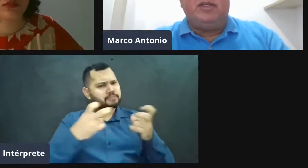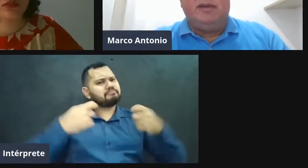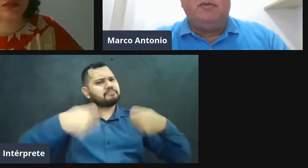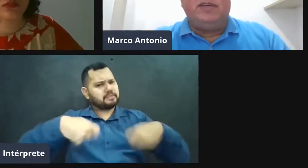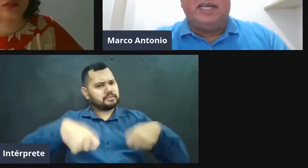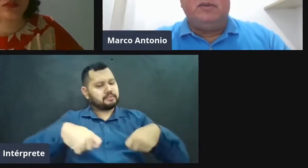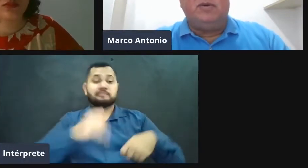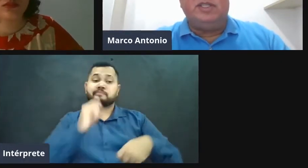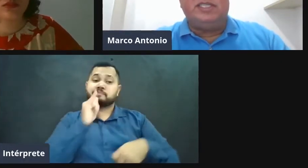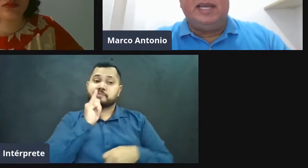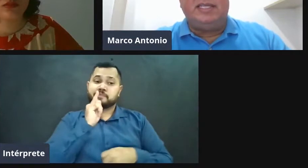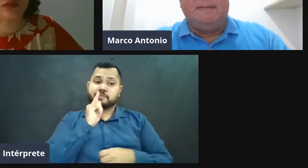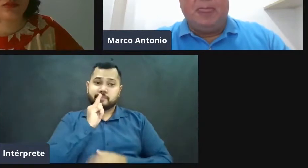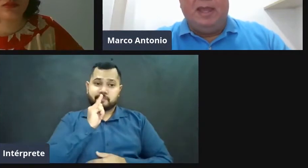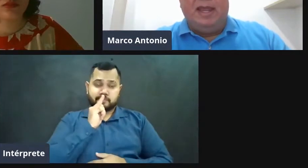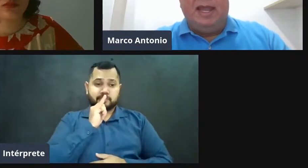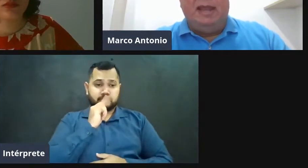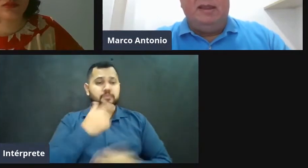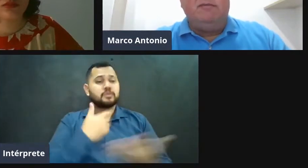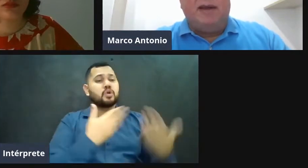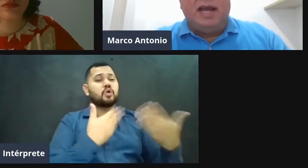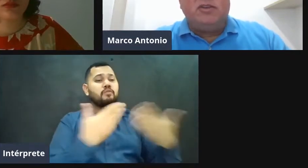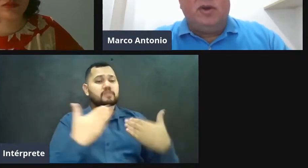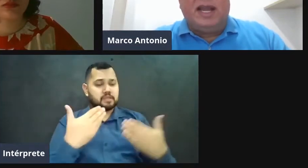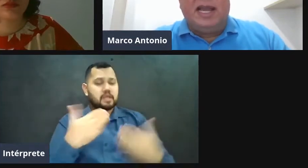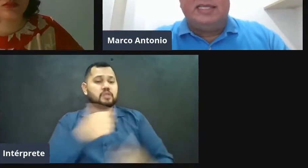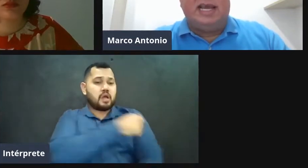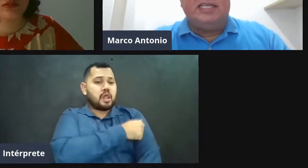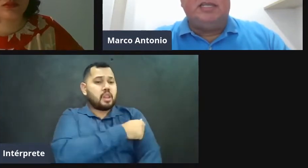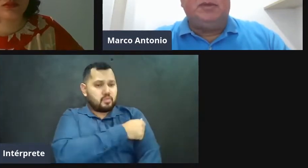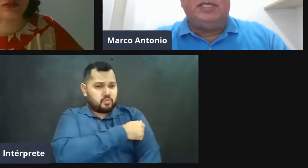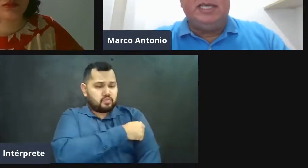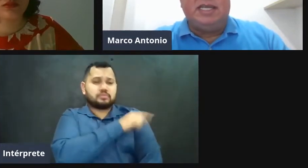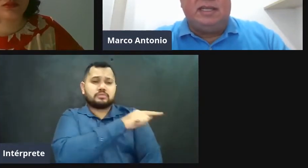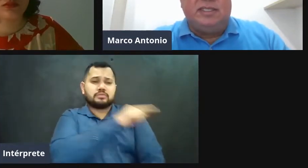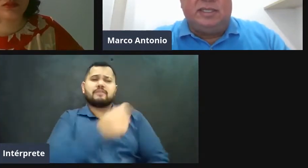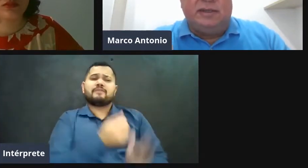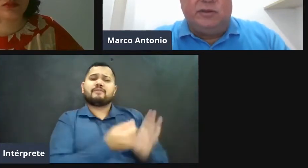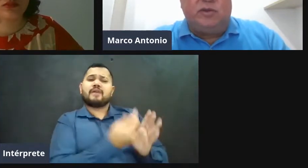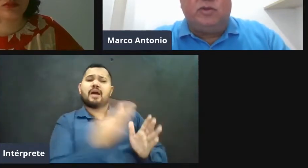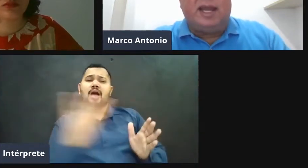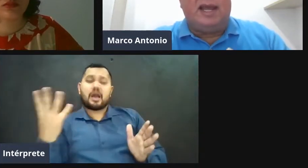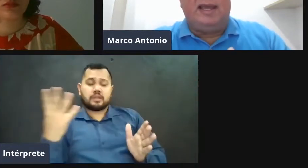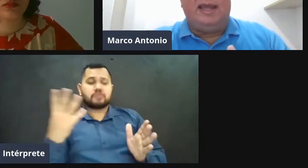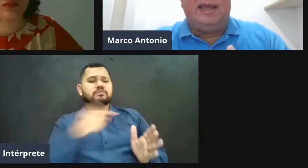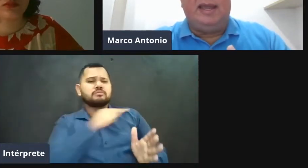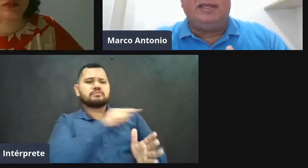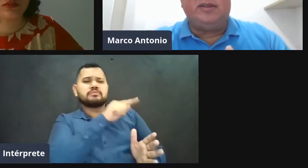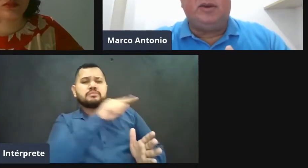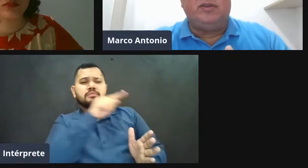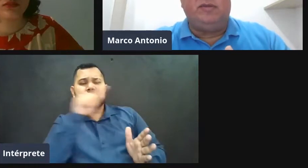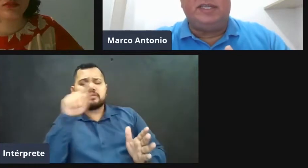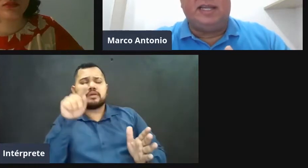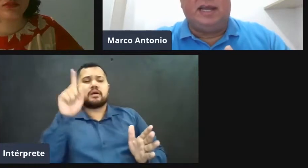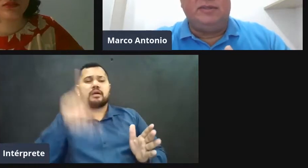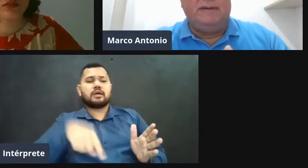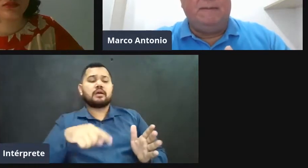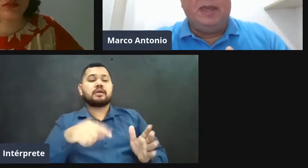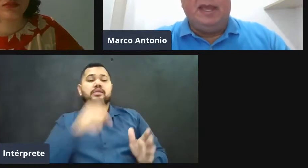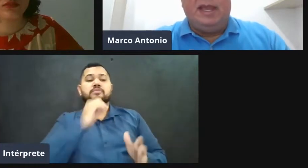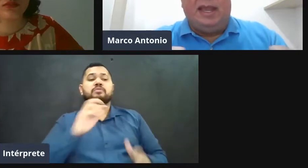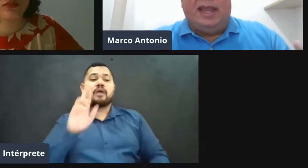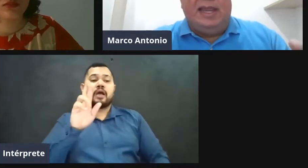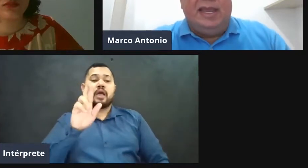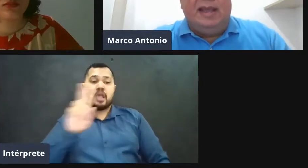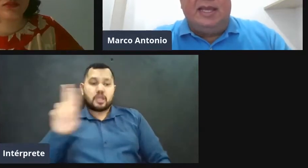edificações, por exemplo, nós temos conversado com os discentes, em vários locais a gente precisa de estruturar restaurantes